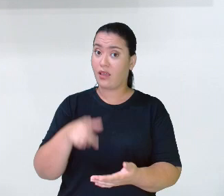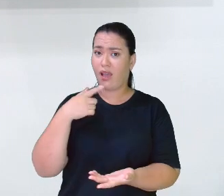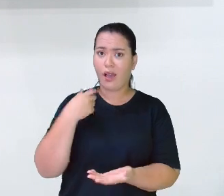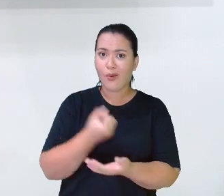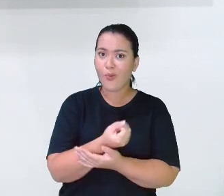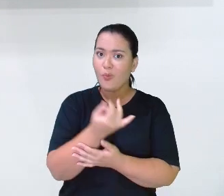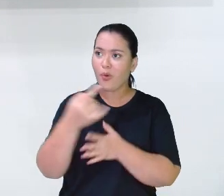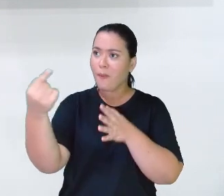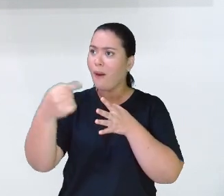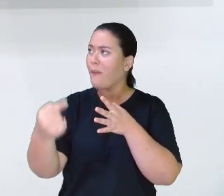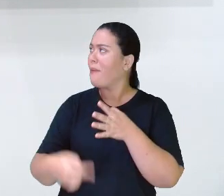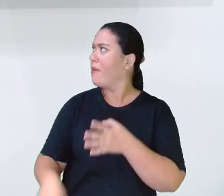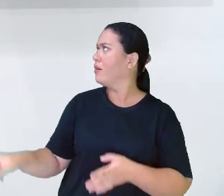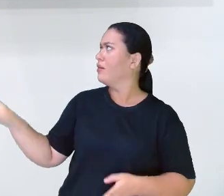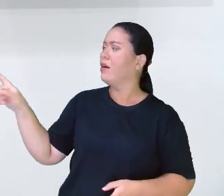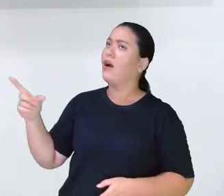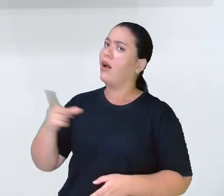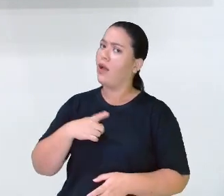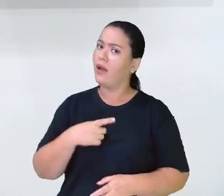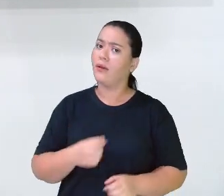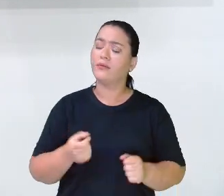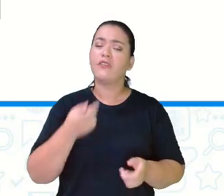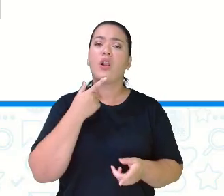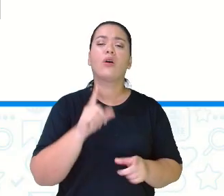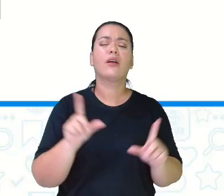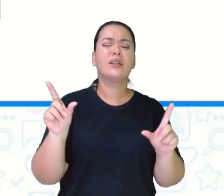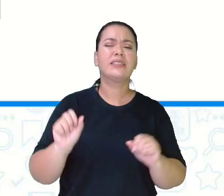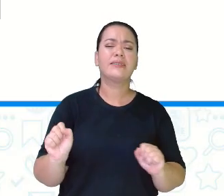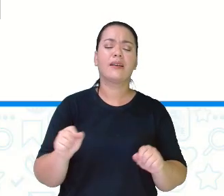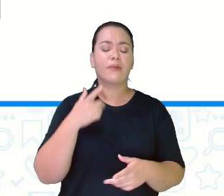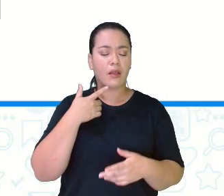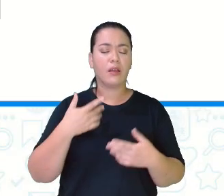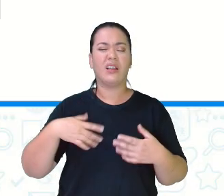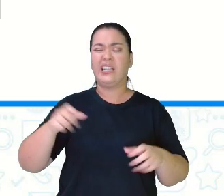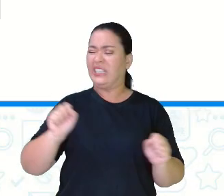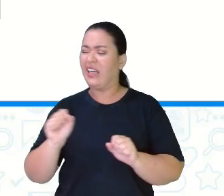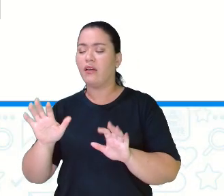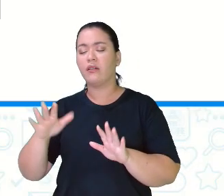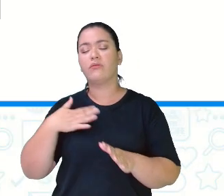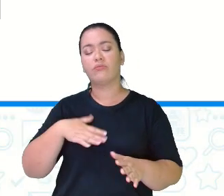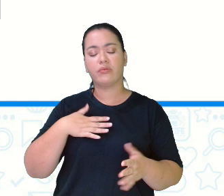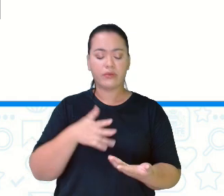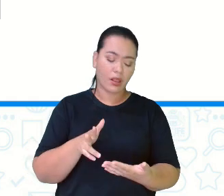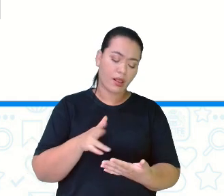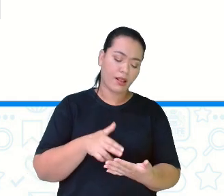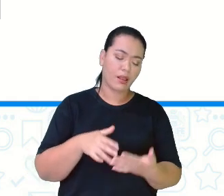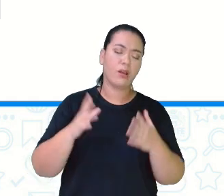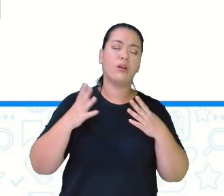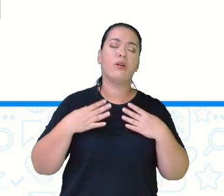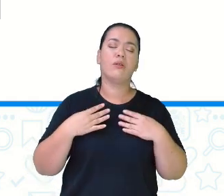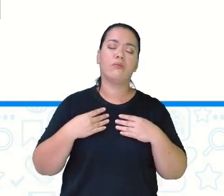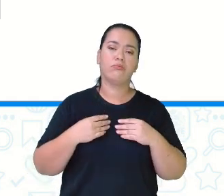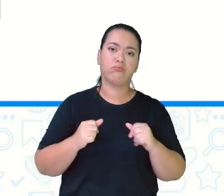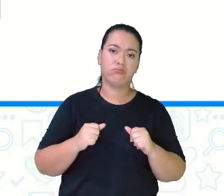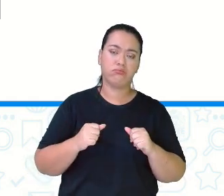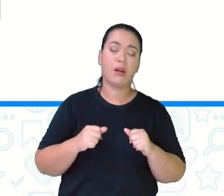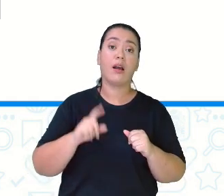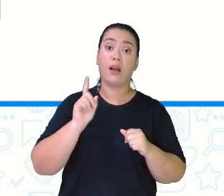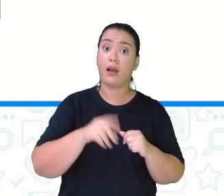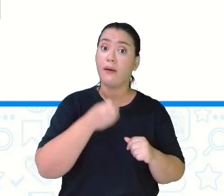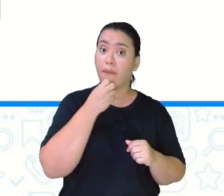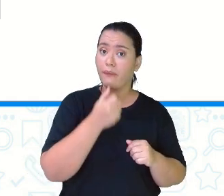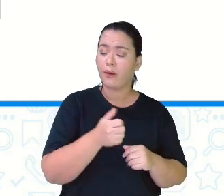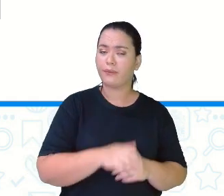motivos. Esse número 2 aqui é maravilhoso, reduz o estresse. Se você está estressado, vai fazer uma boa leitura, você acalma, e isso é muito